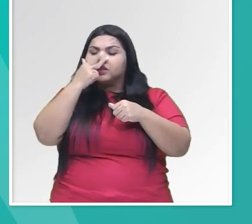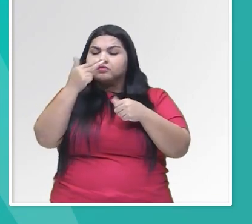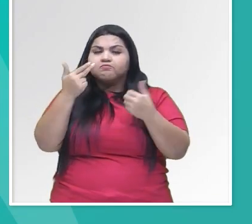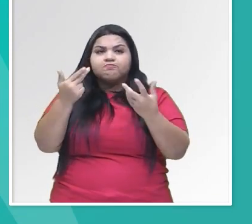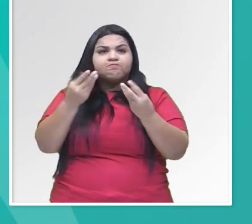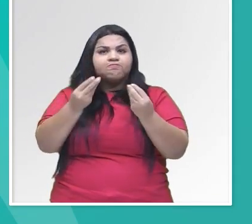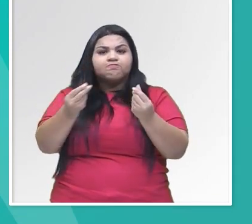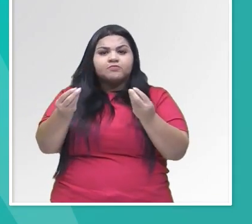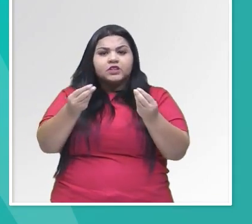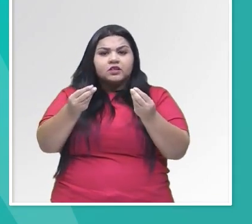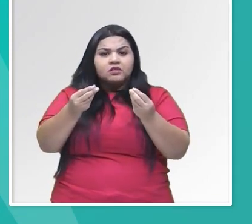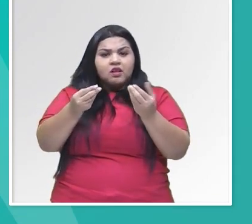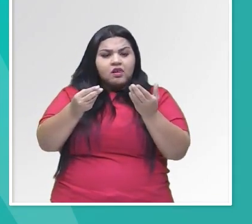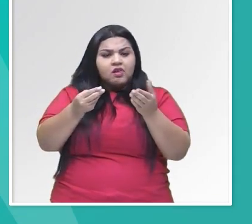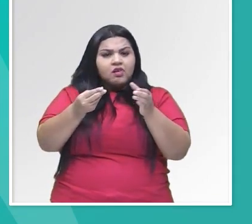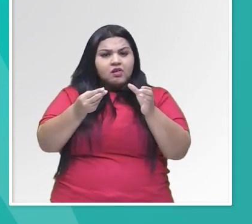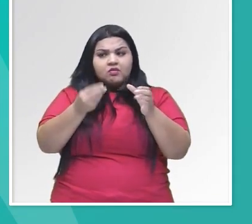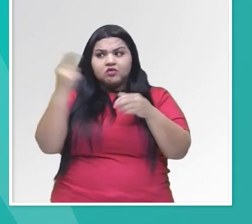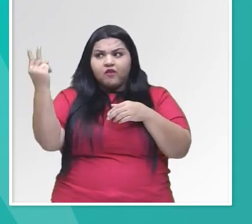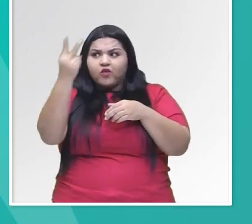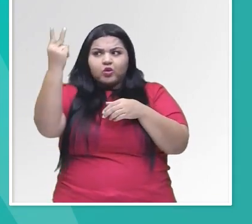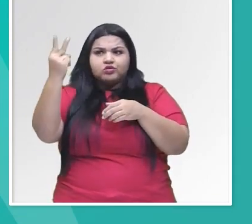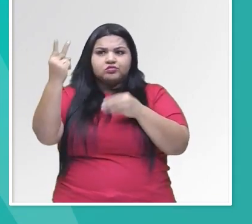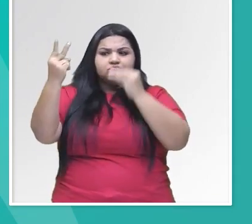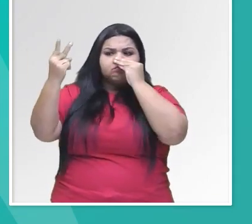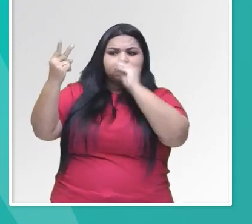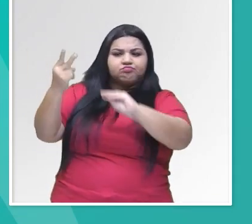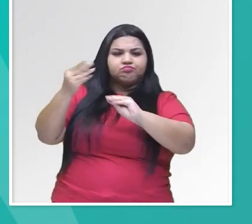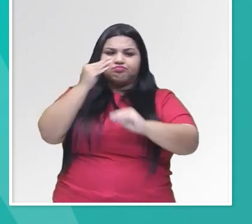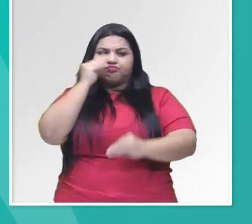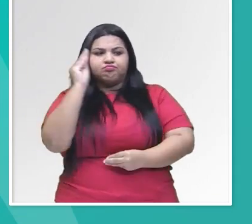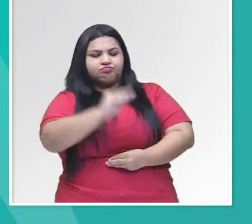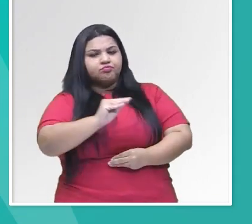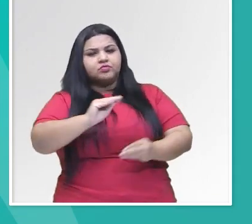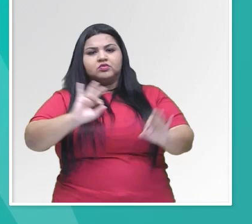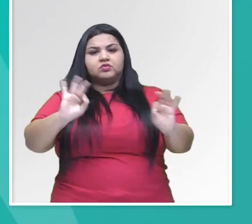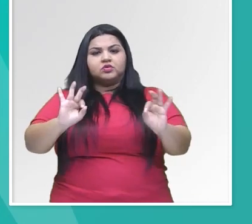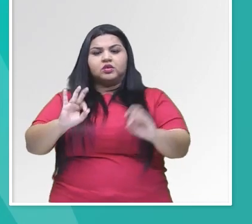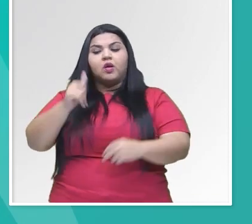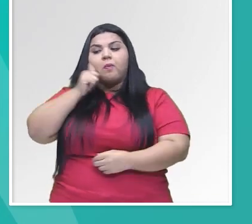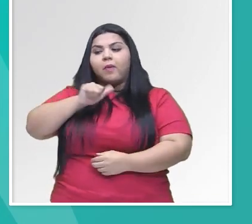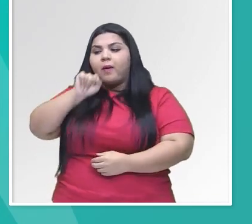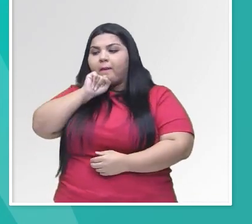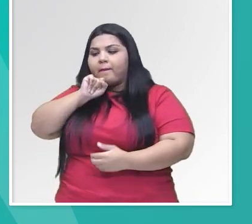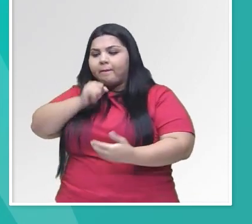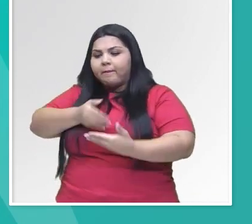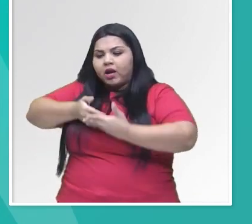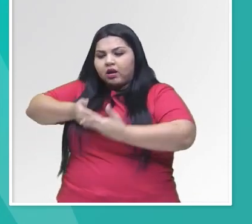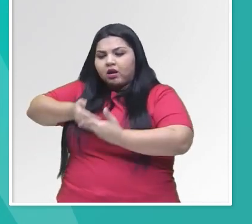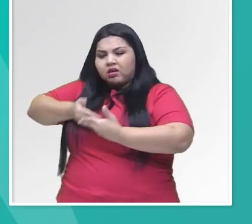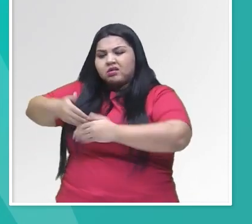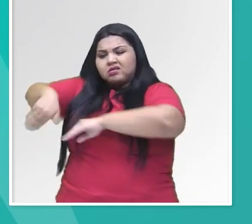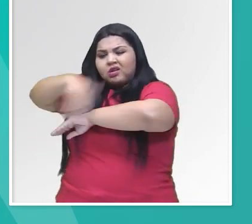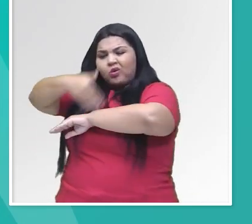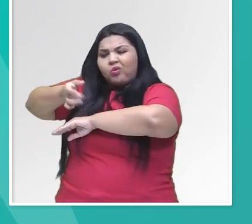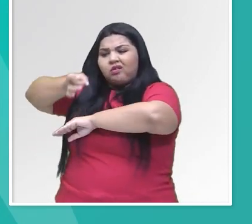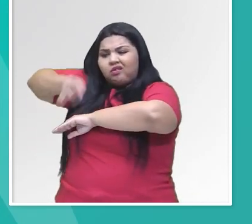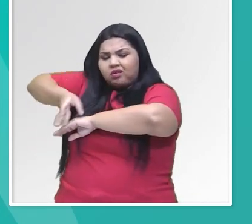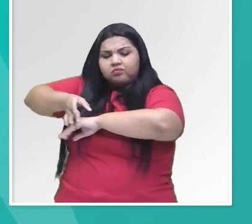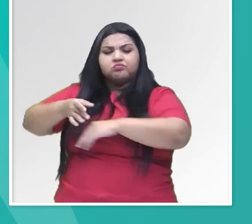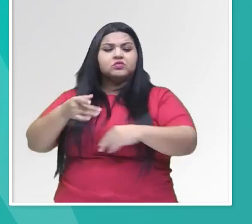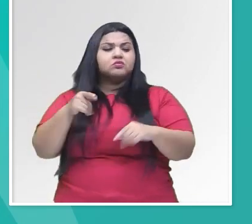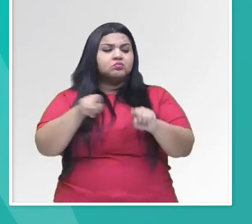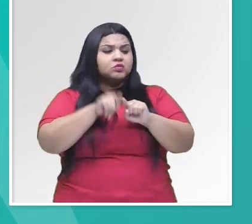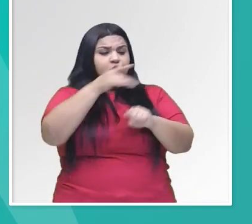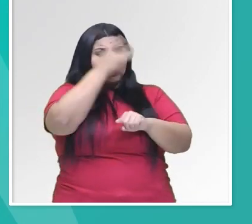excludente. Não está valorizando o outro. Nós vemos mães com crianças na rua, moradores de